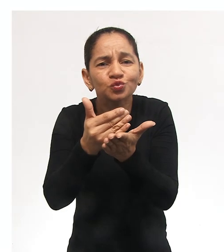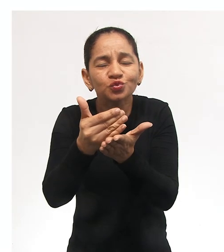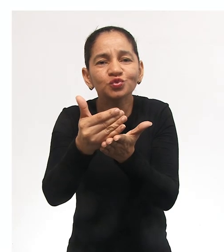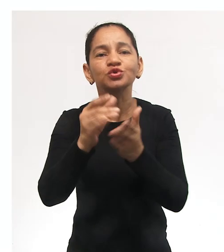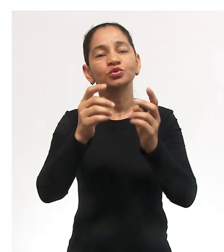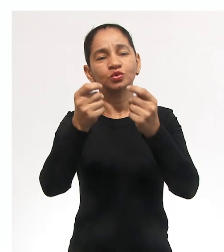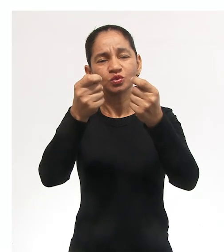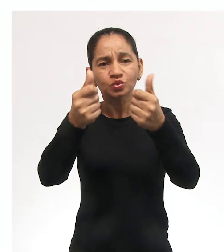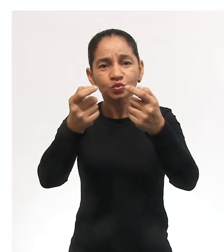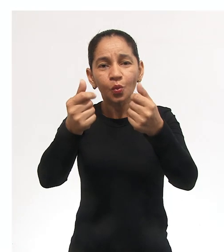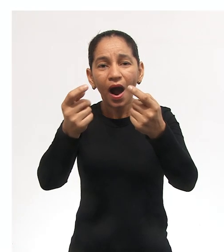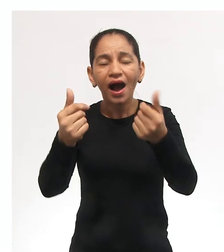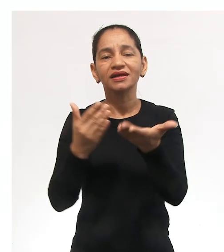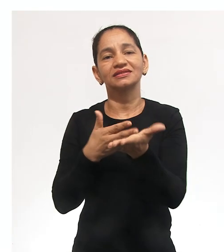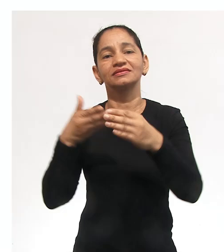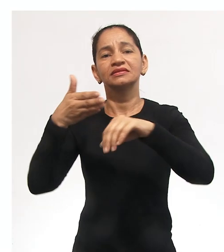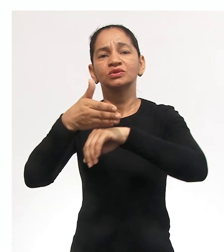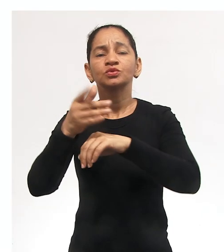consciência